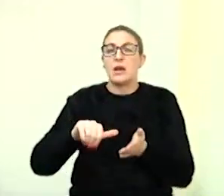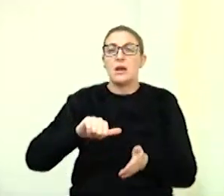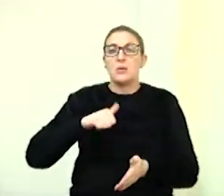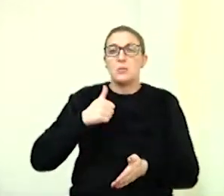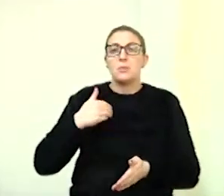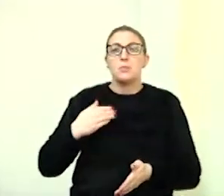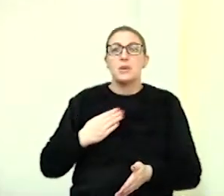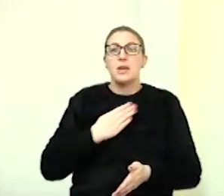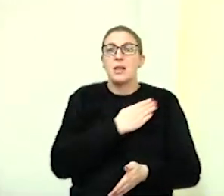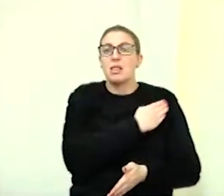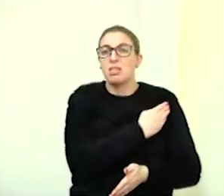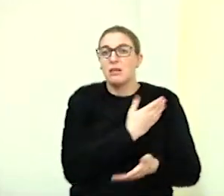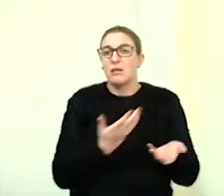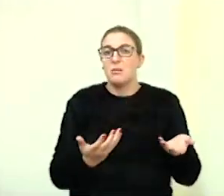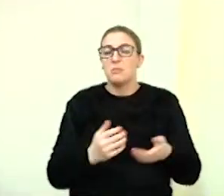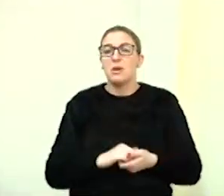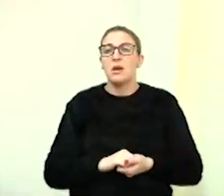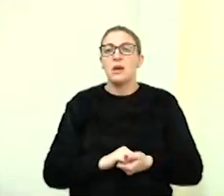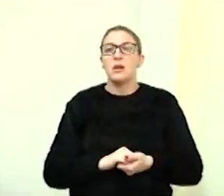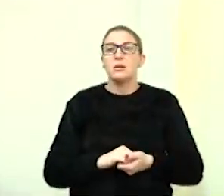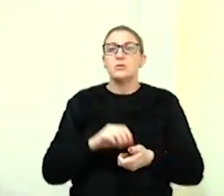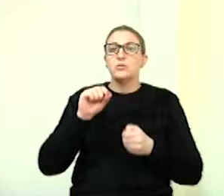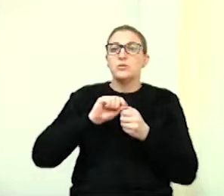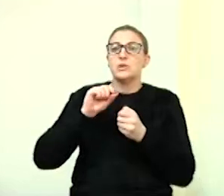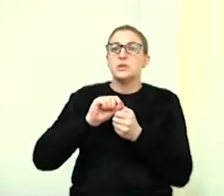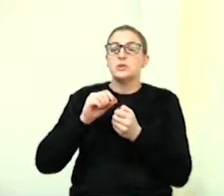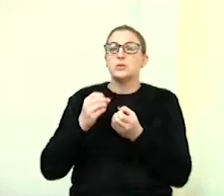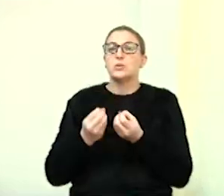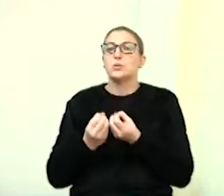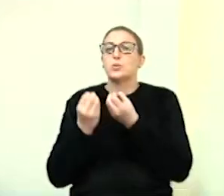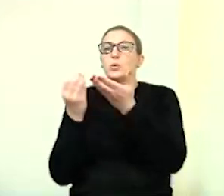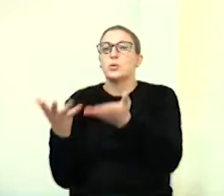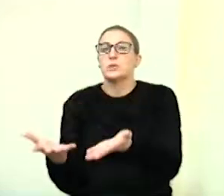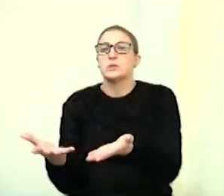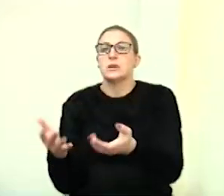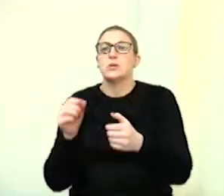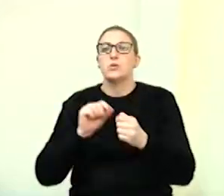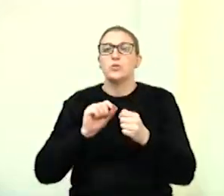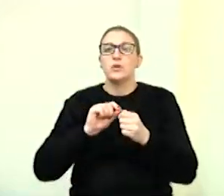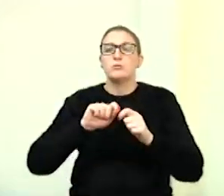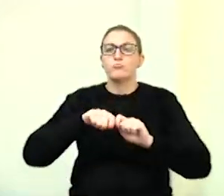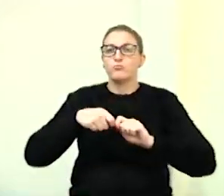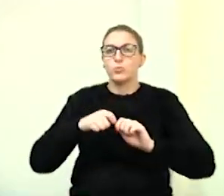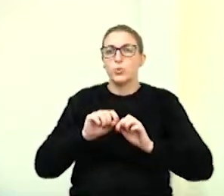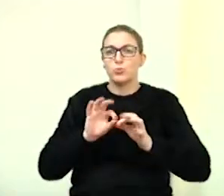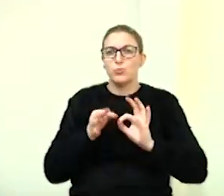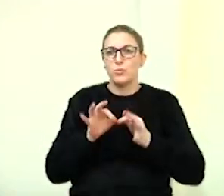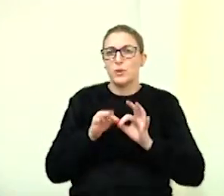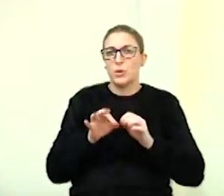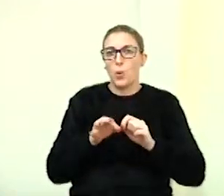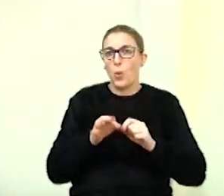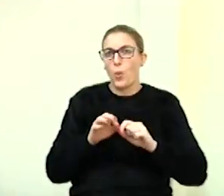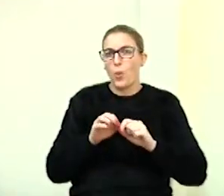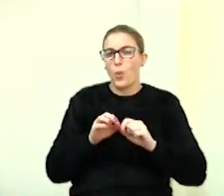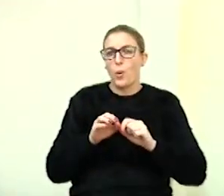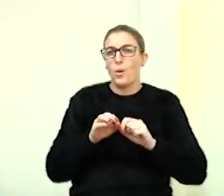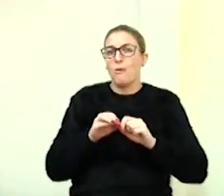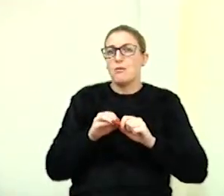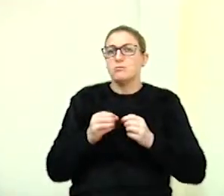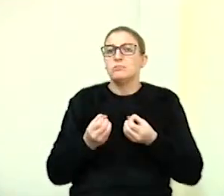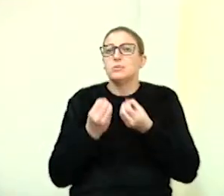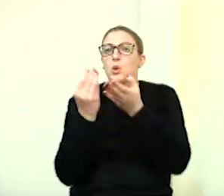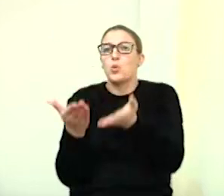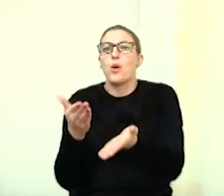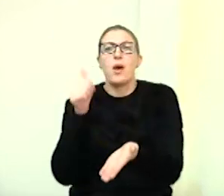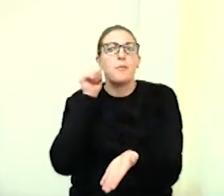fazendo tricô, só para concluir, senhor presidente, coisinha lá para doar para as gestantes, ou coisa parecida do nosso município, e não tem